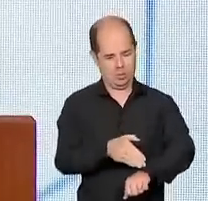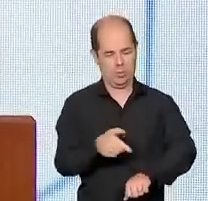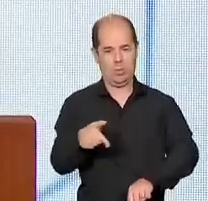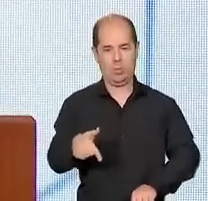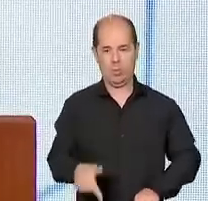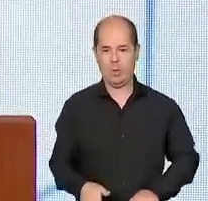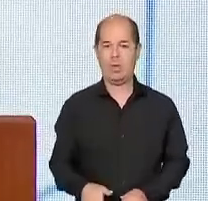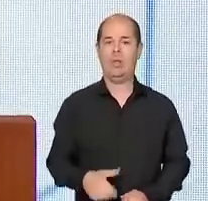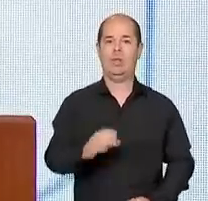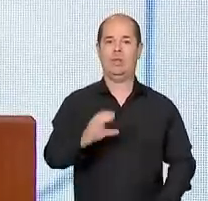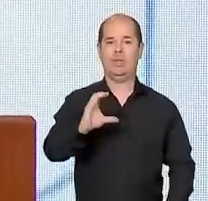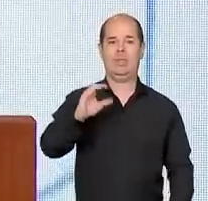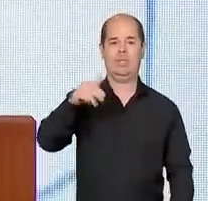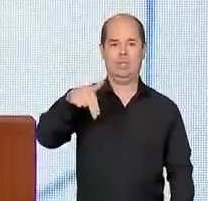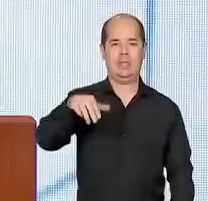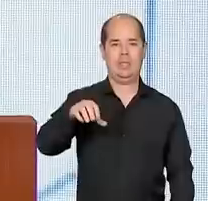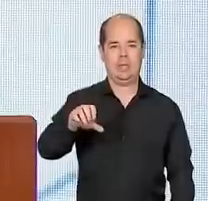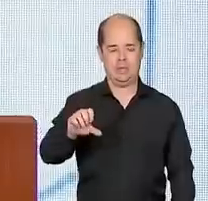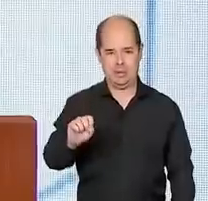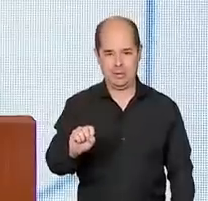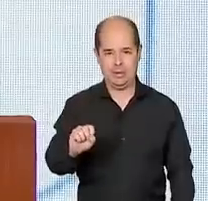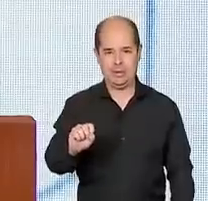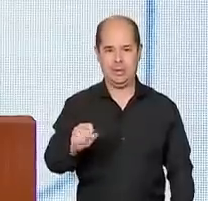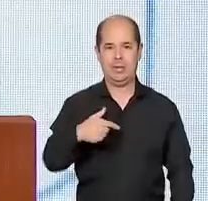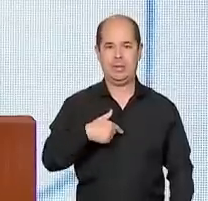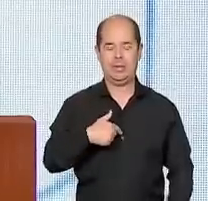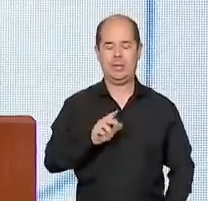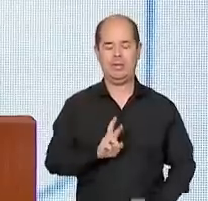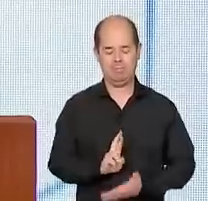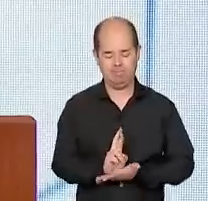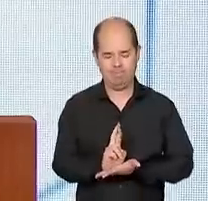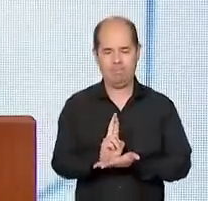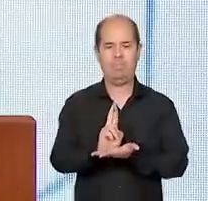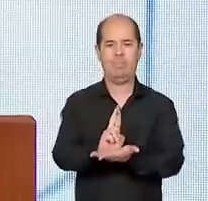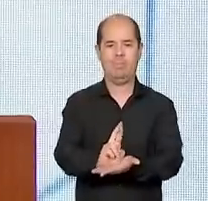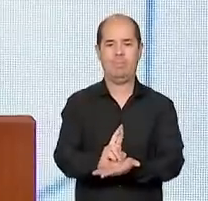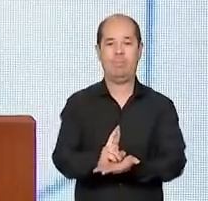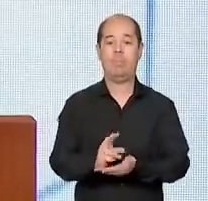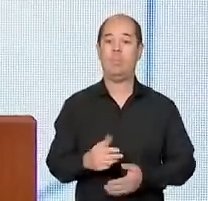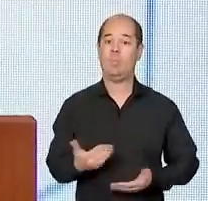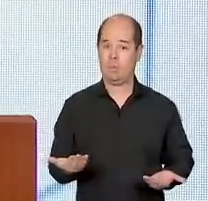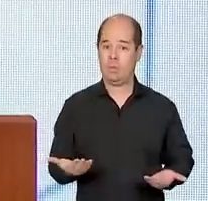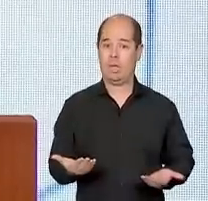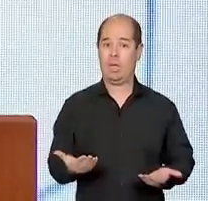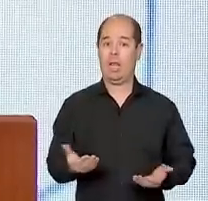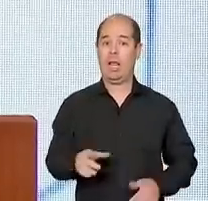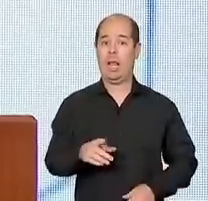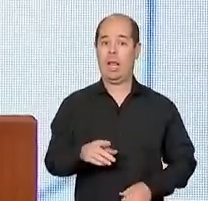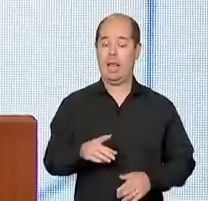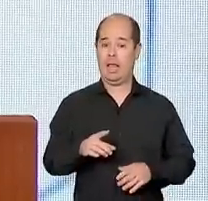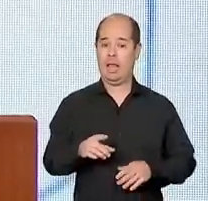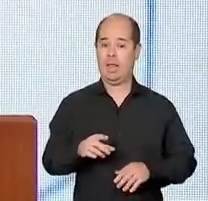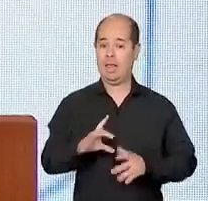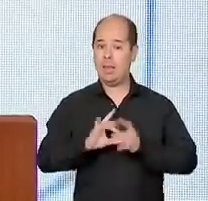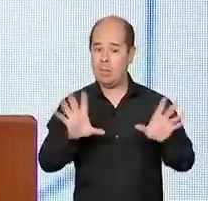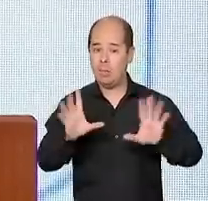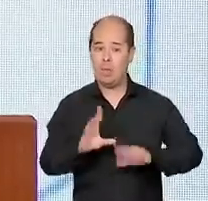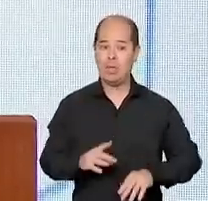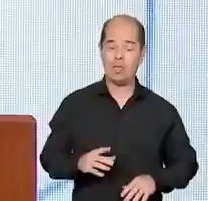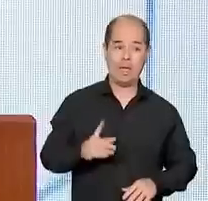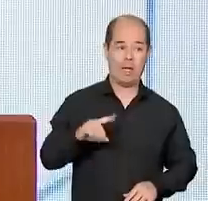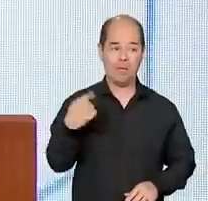o Conselho Nacional de Saúde, pois a democracia participativa, expressa principalmente